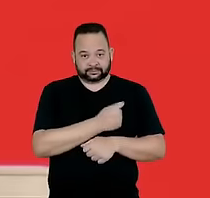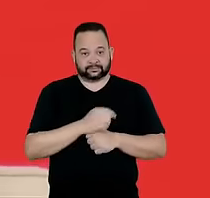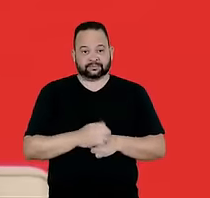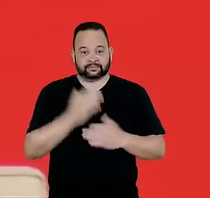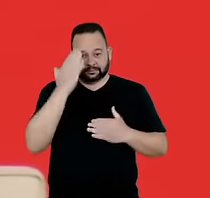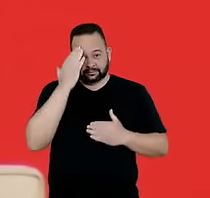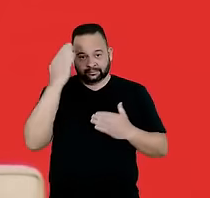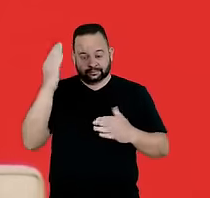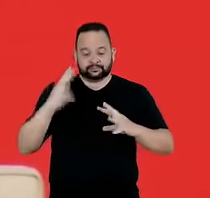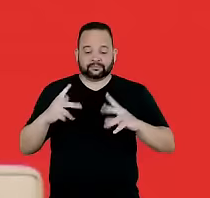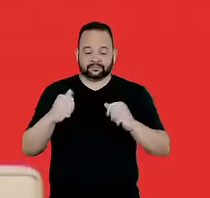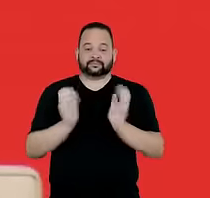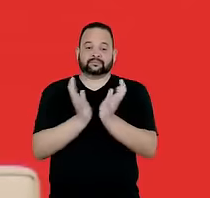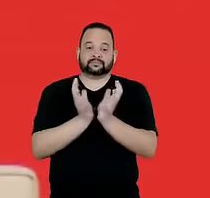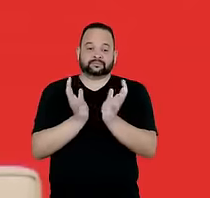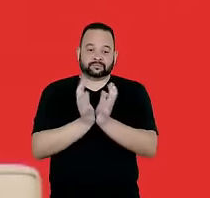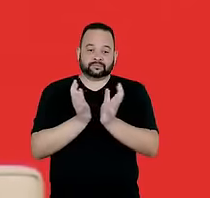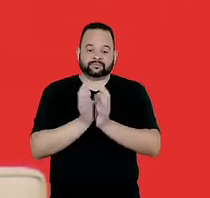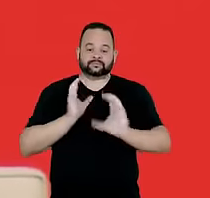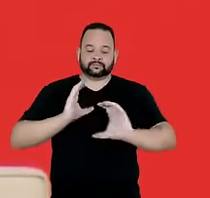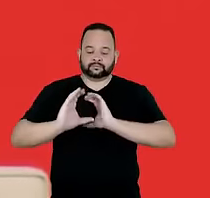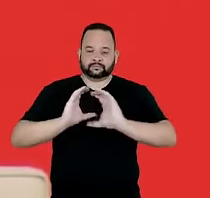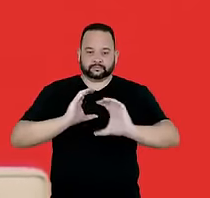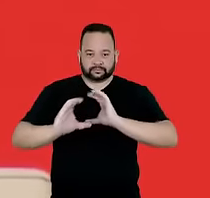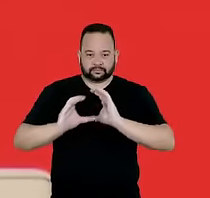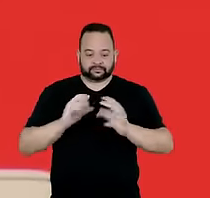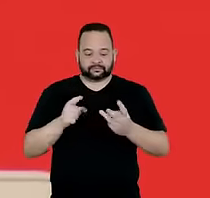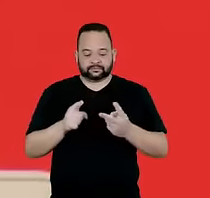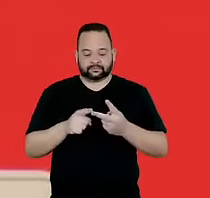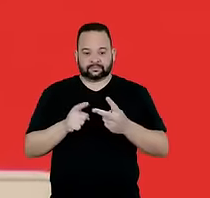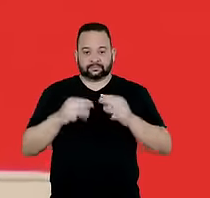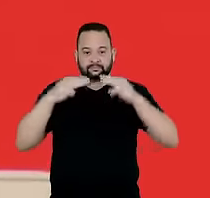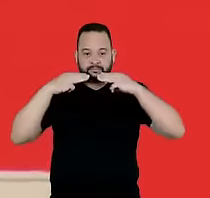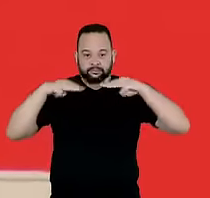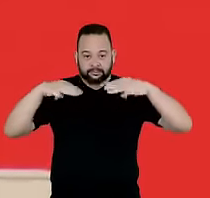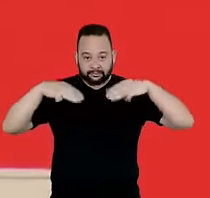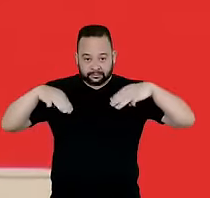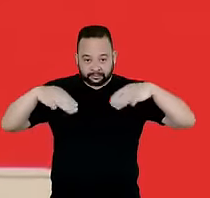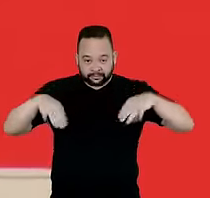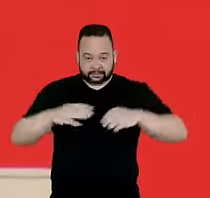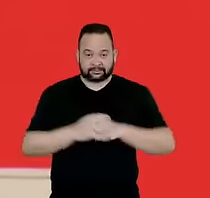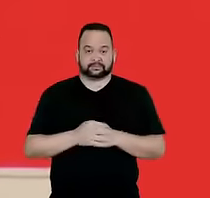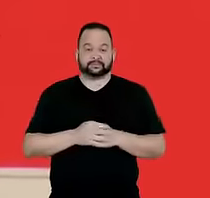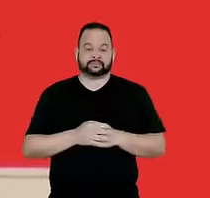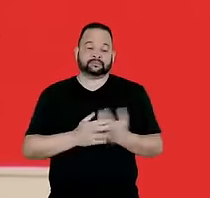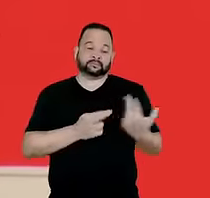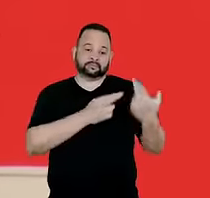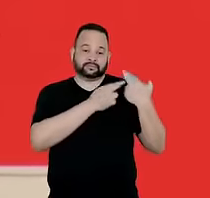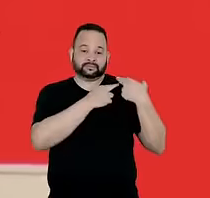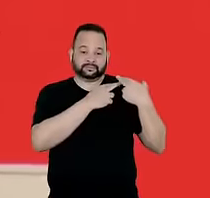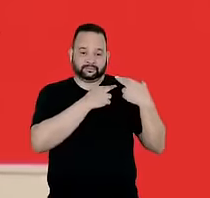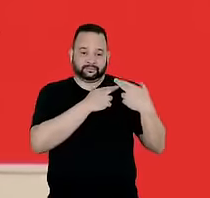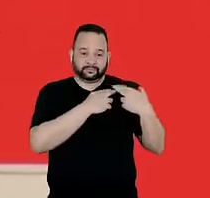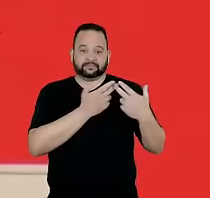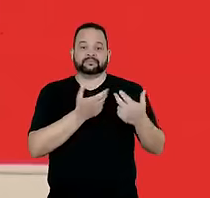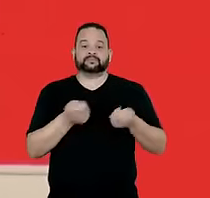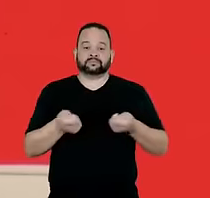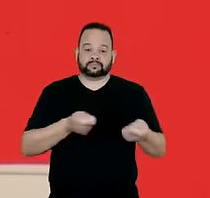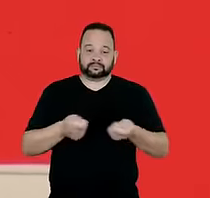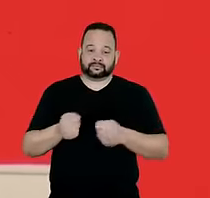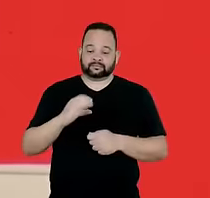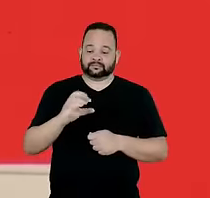equipe de comunicação marketing comandada pela Cris eh que né a turma se empenhou